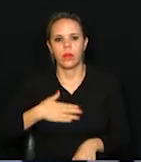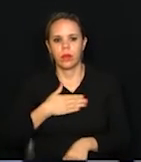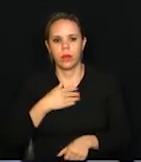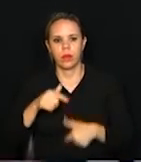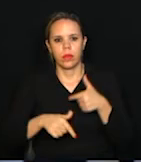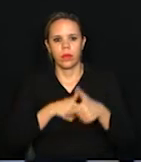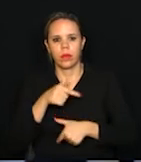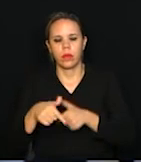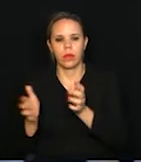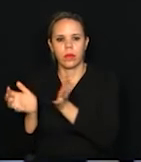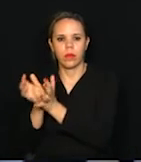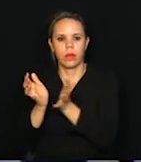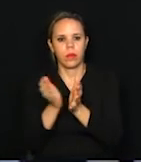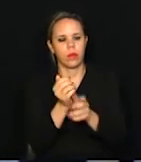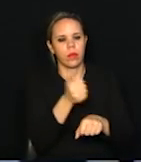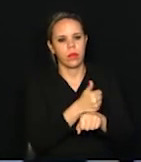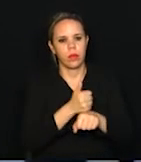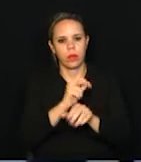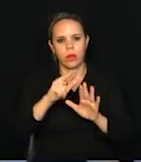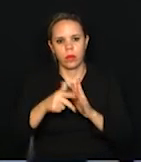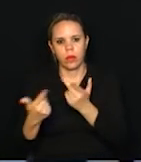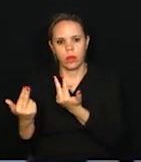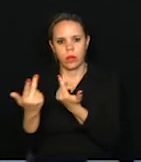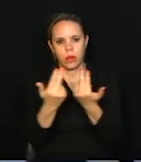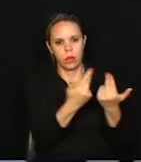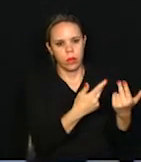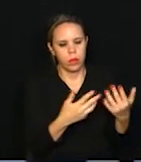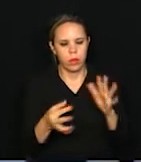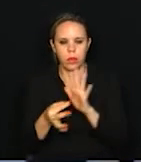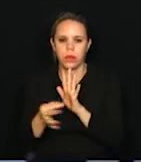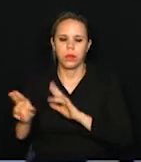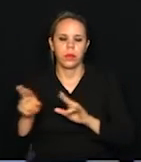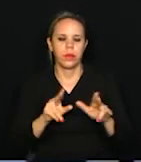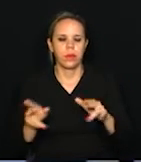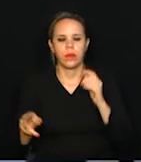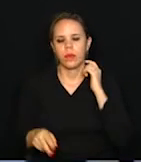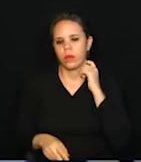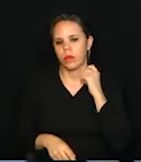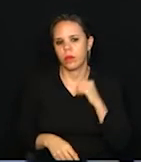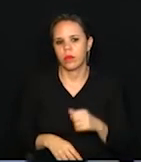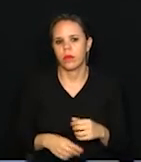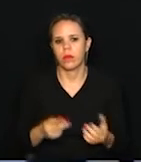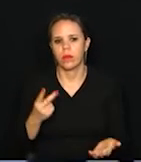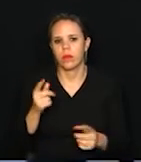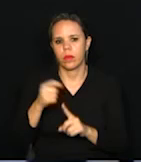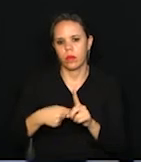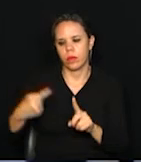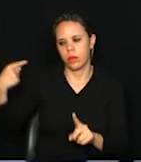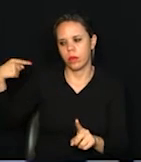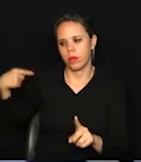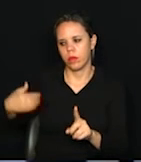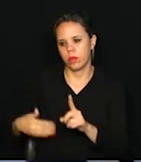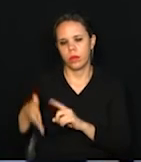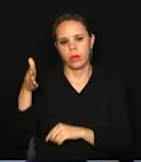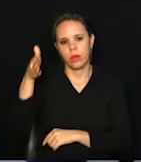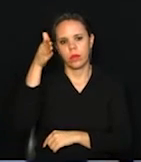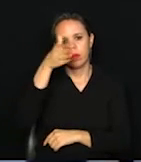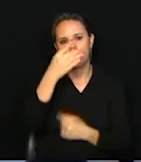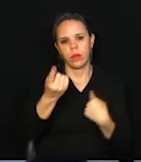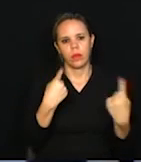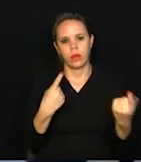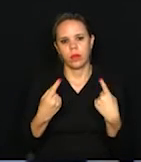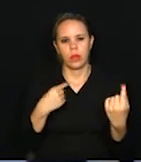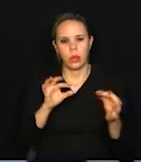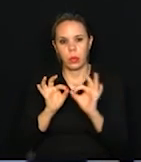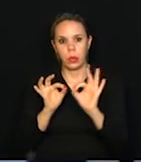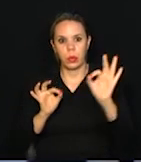trabalhar com equipes multidisciplinares, aí, com vários olhares, e a questão de mais ou menos um mês, nós andamos em toda a John